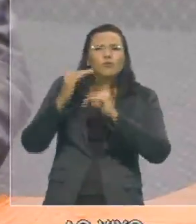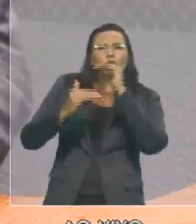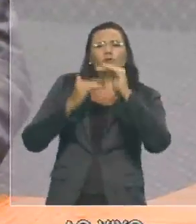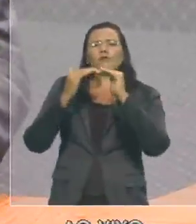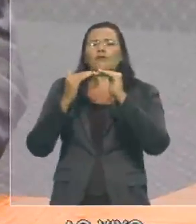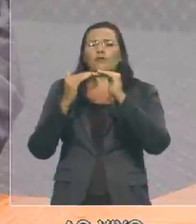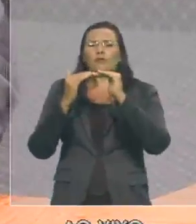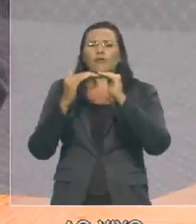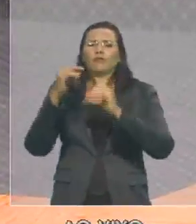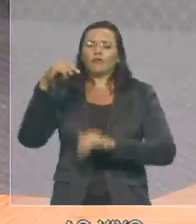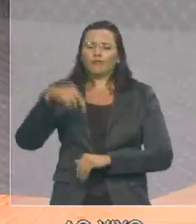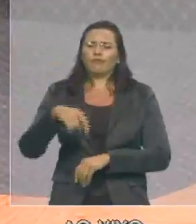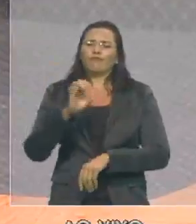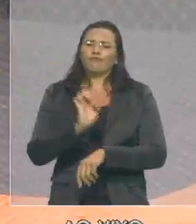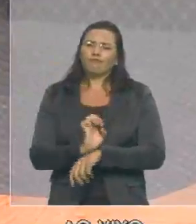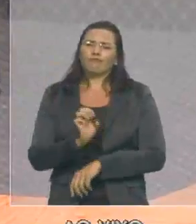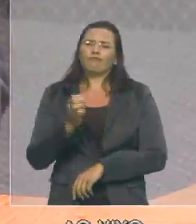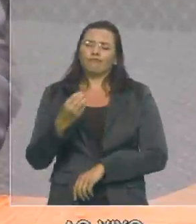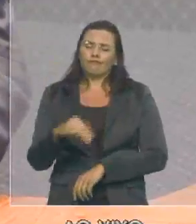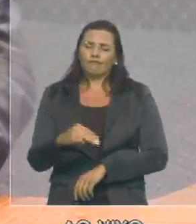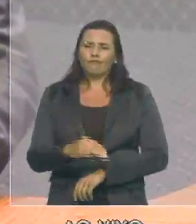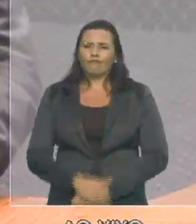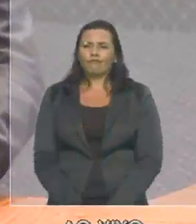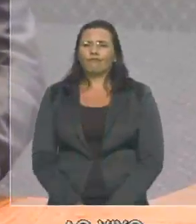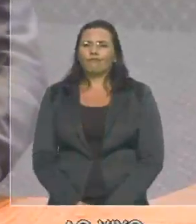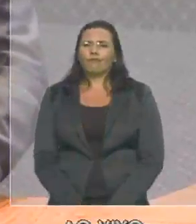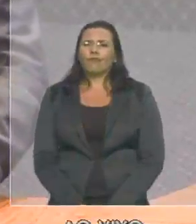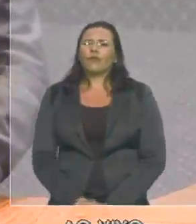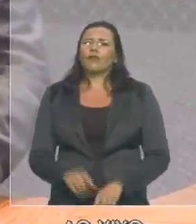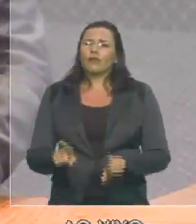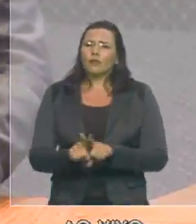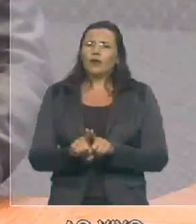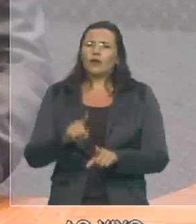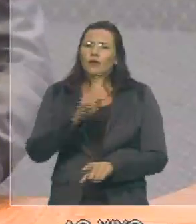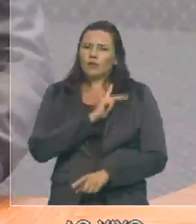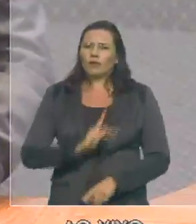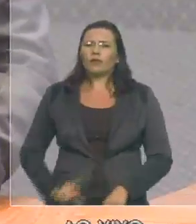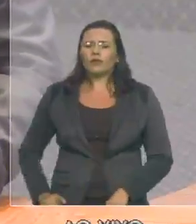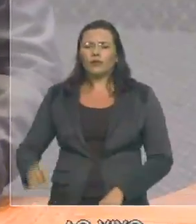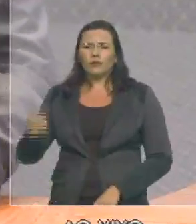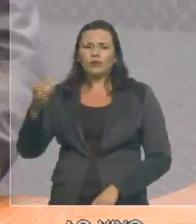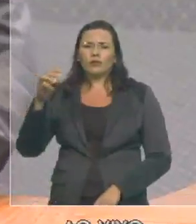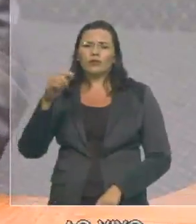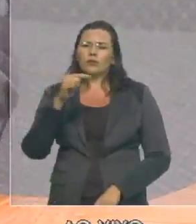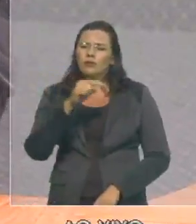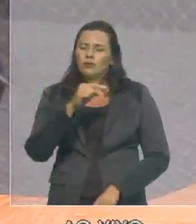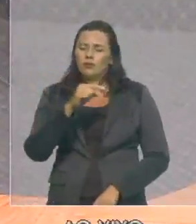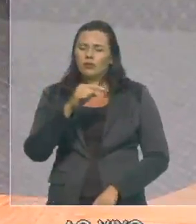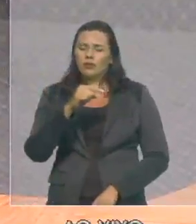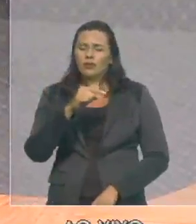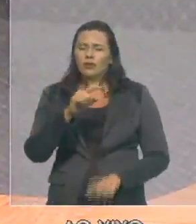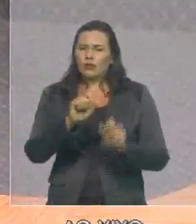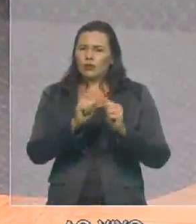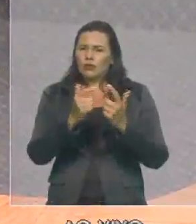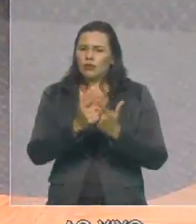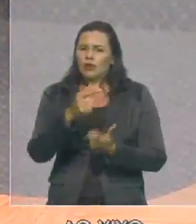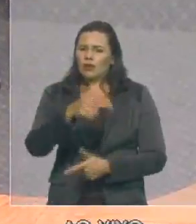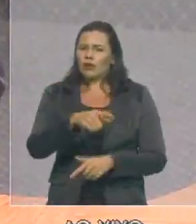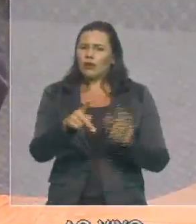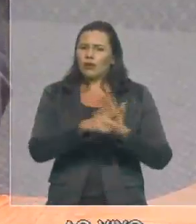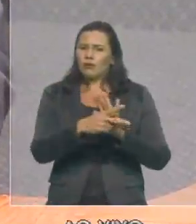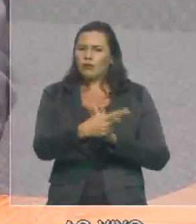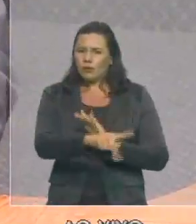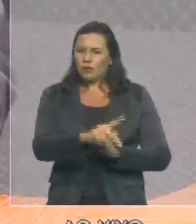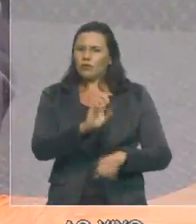tivemos, a participação realmente do governador, do presidente da Assembleia Legislativa daquele estado, de representantes, de